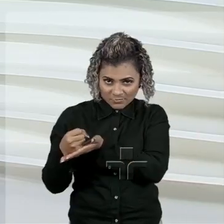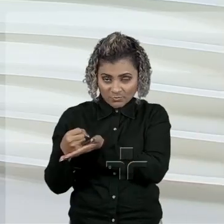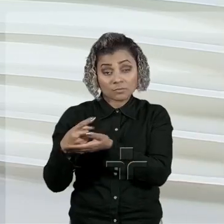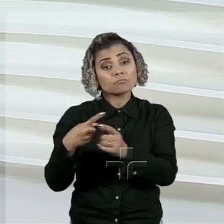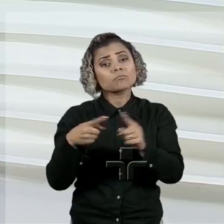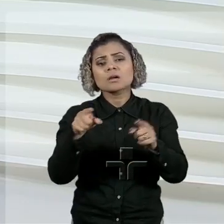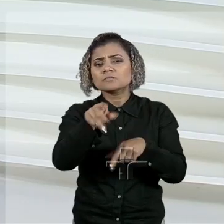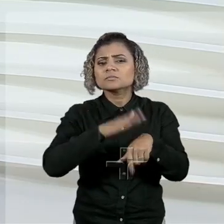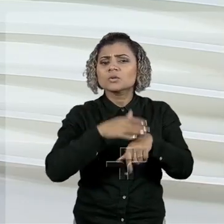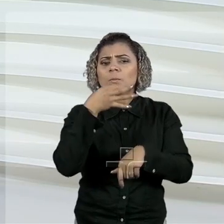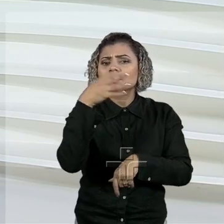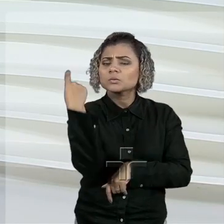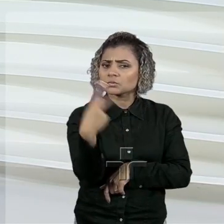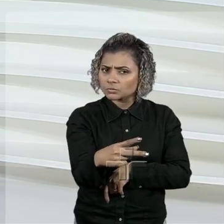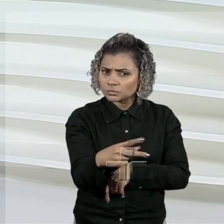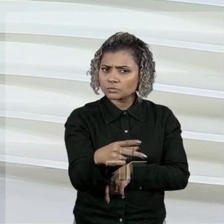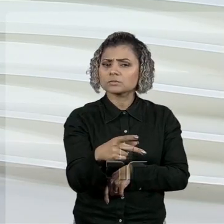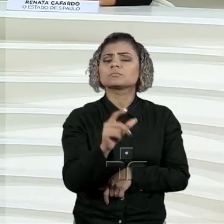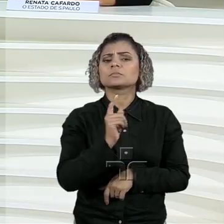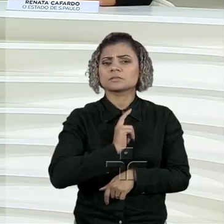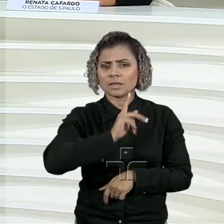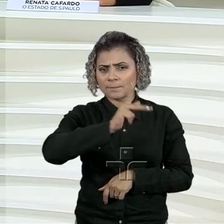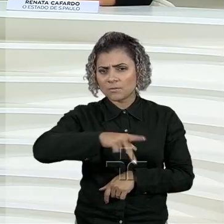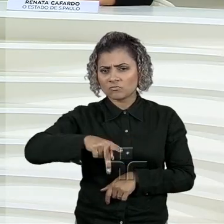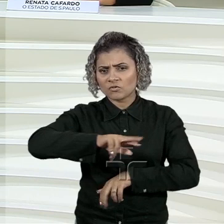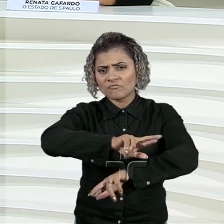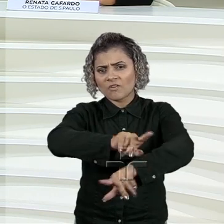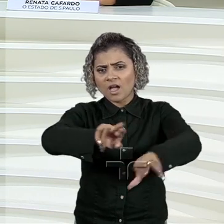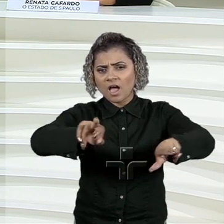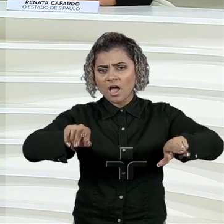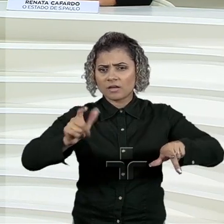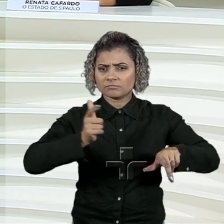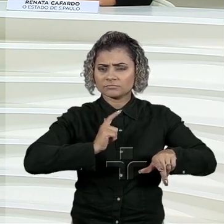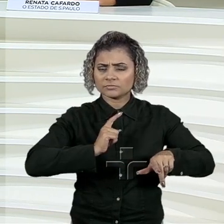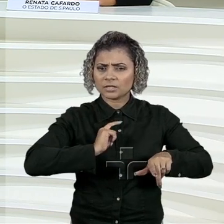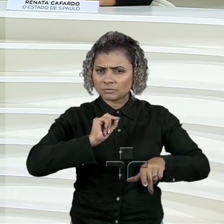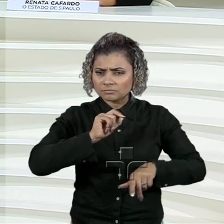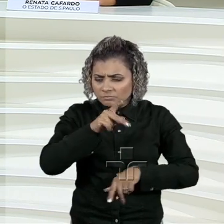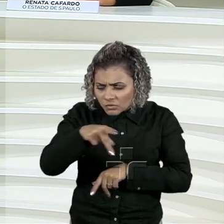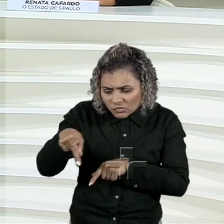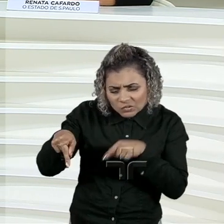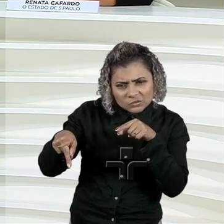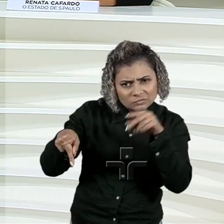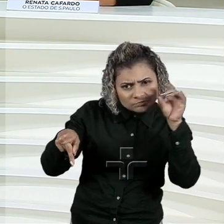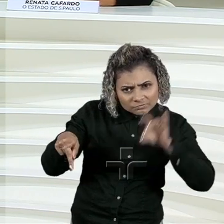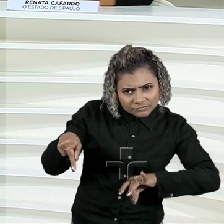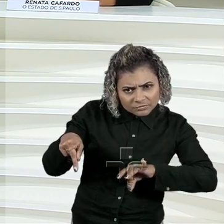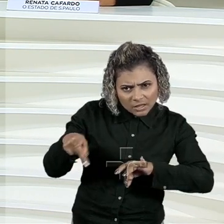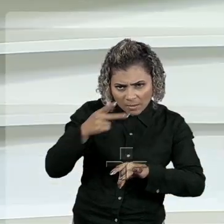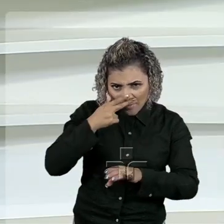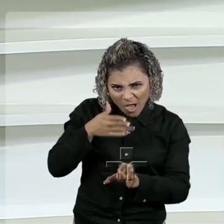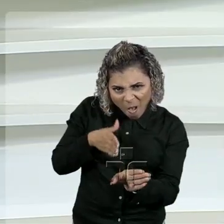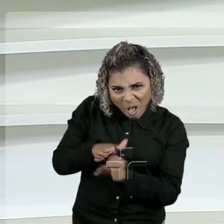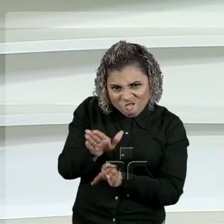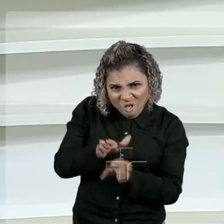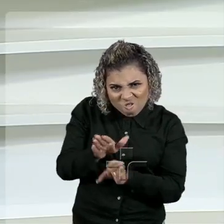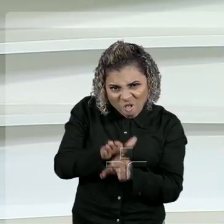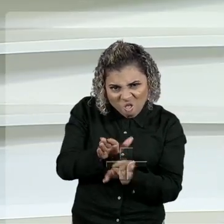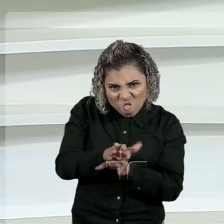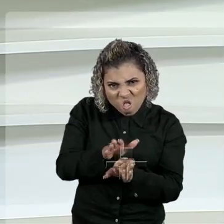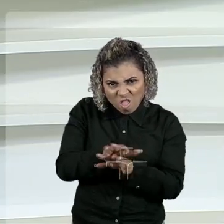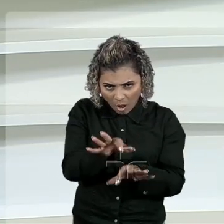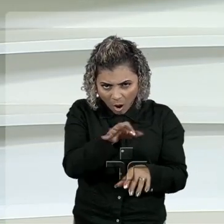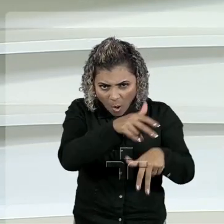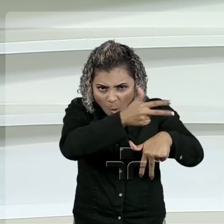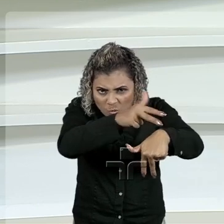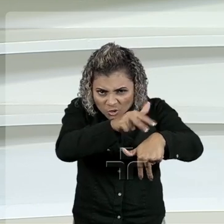senhor que comanda uma rede com tantos professores, acha que o professor, de fato, doutrina os seus alunos do ponto de vista ideológico? O